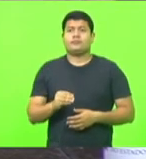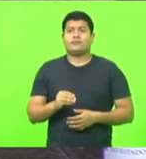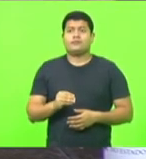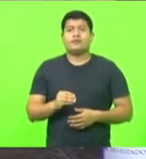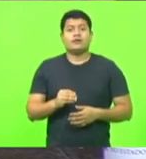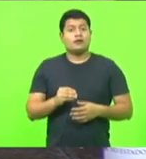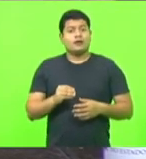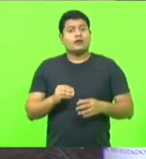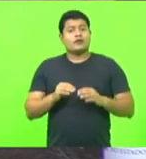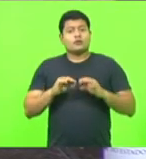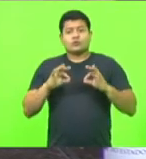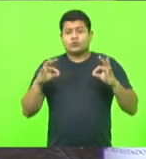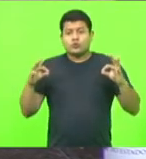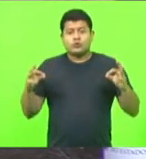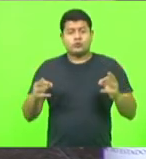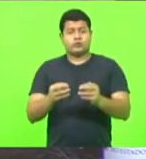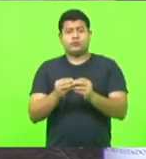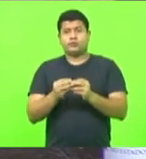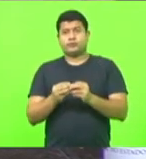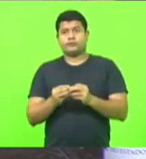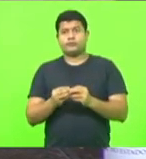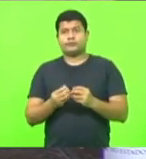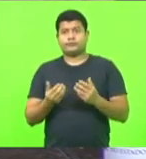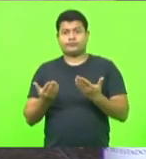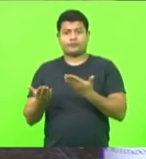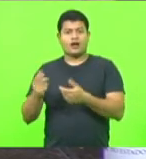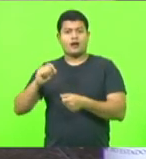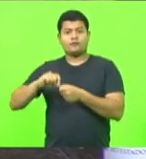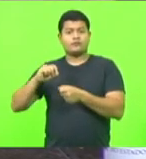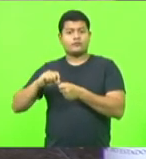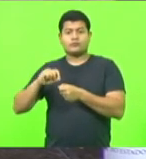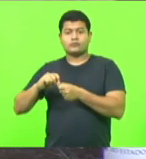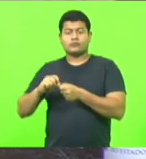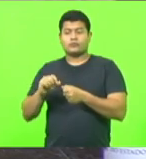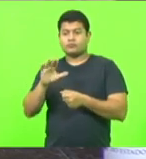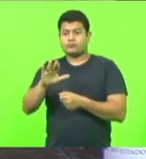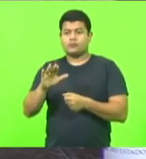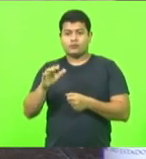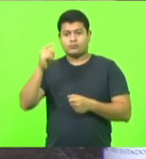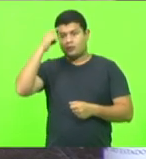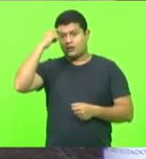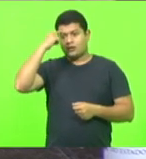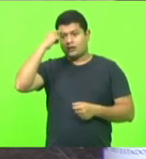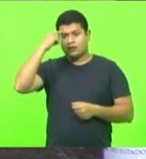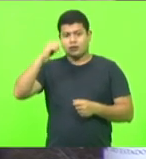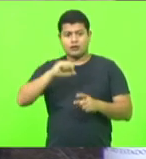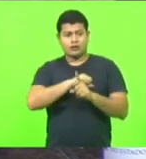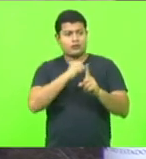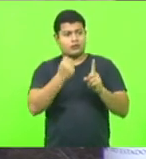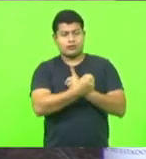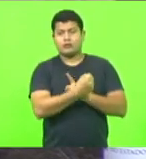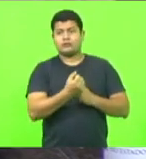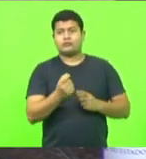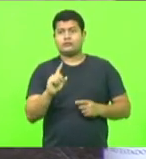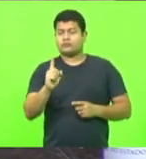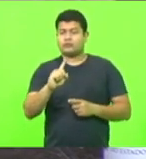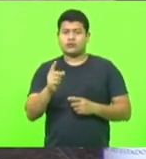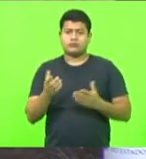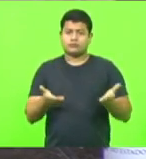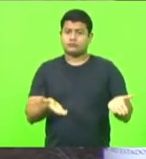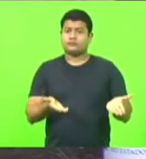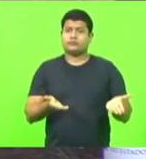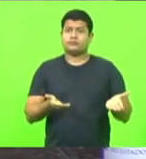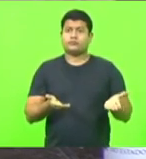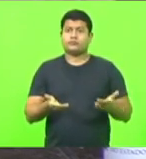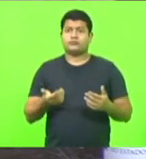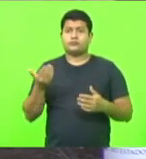por todos. Fizeram o que mais ninguém pode fazer. Fizeram o que a sociedade não pode fazer. Fizeram o que o